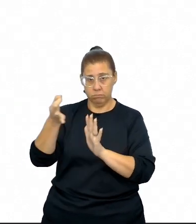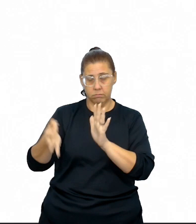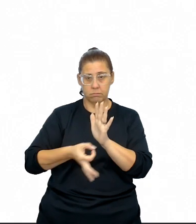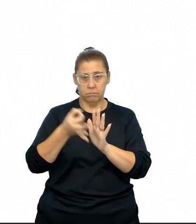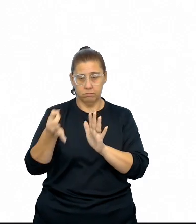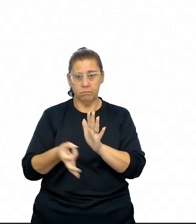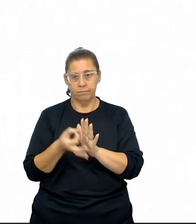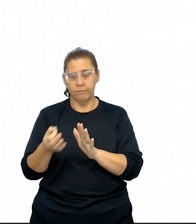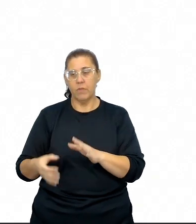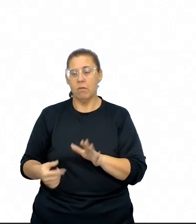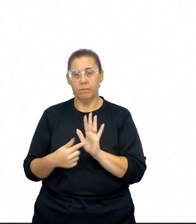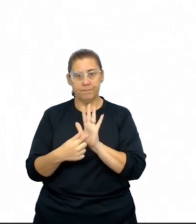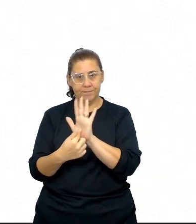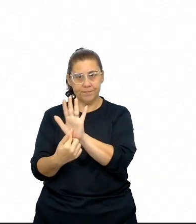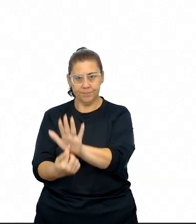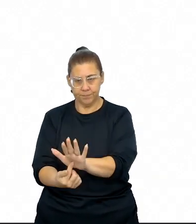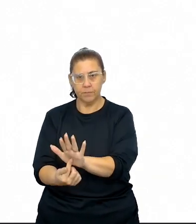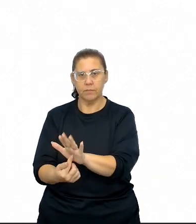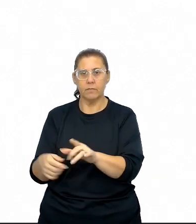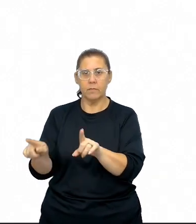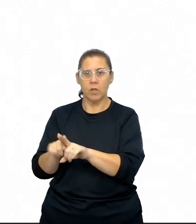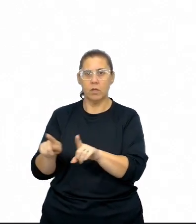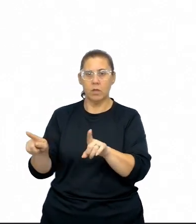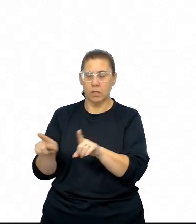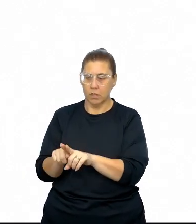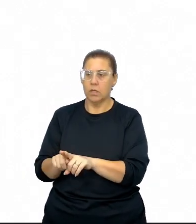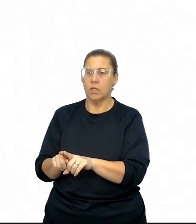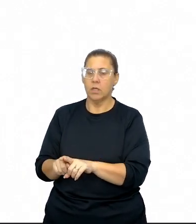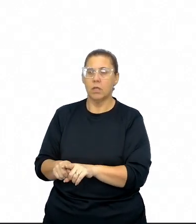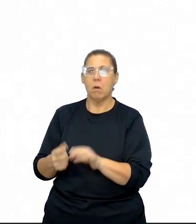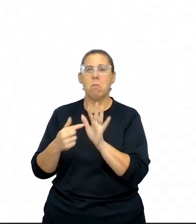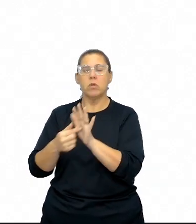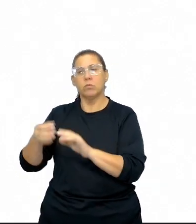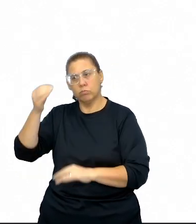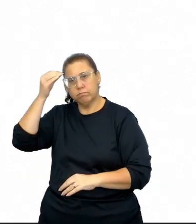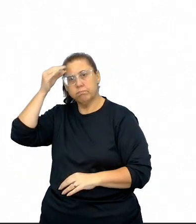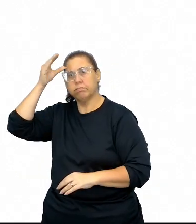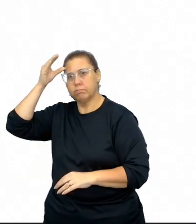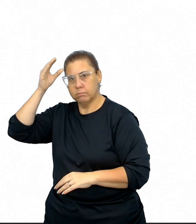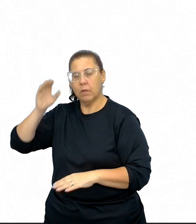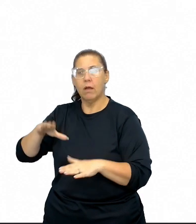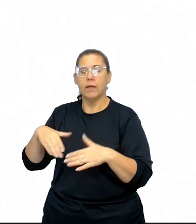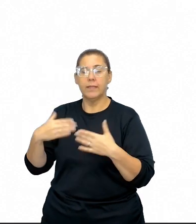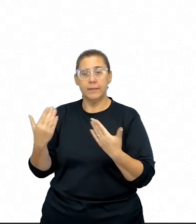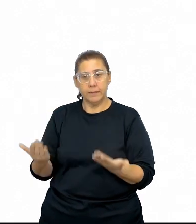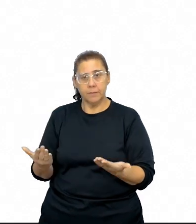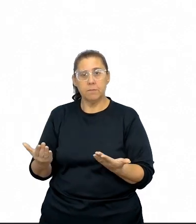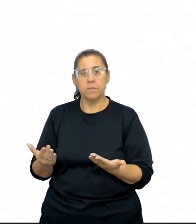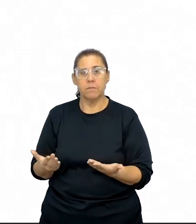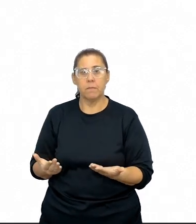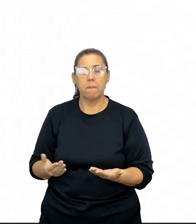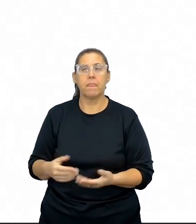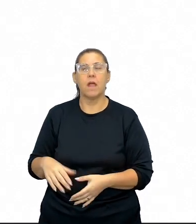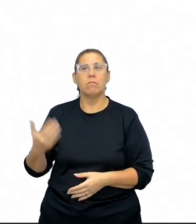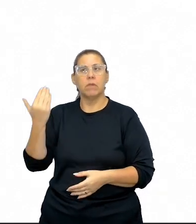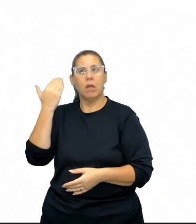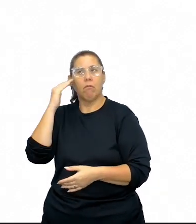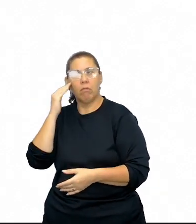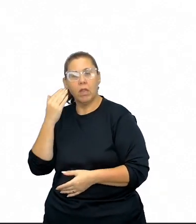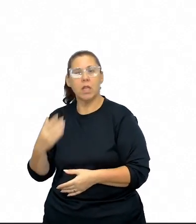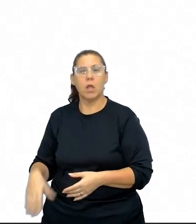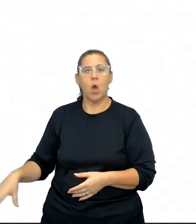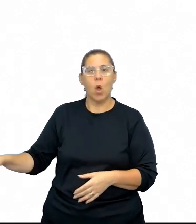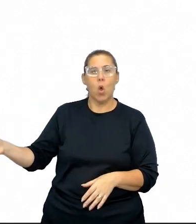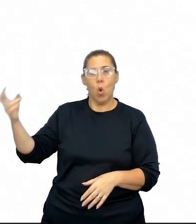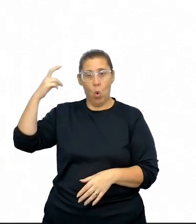argumentação para a apresentação e validação dos conhecimentos. Sendo assim, né, considerando a cultura